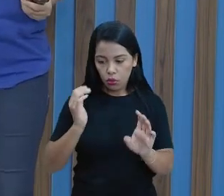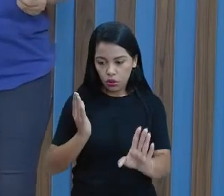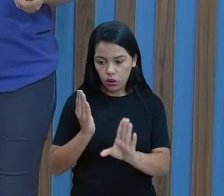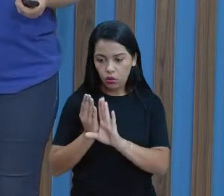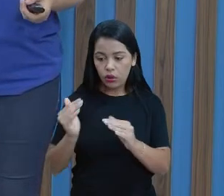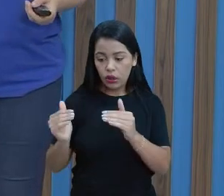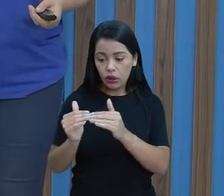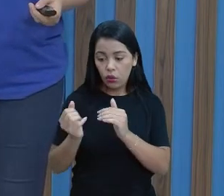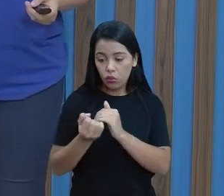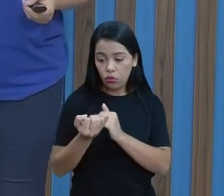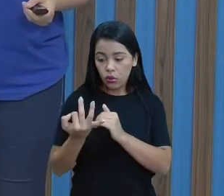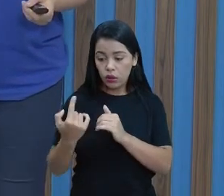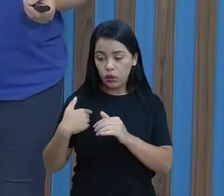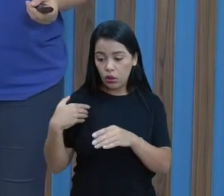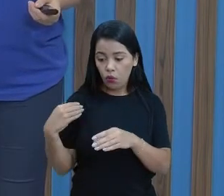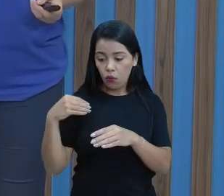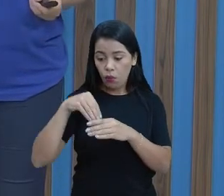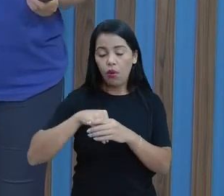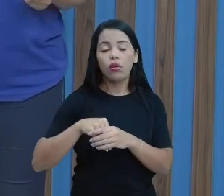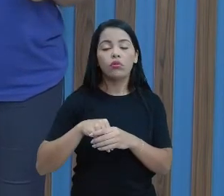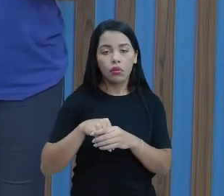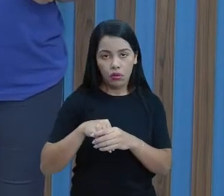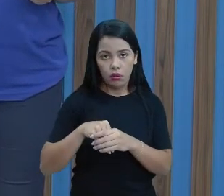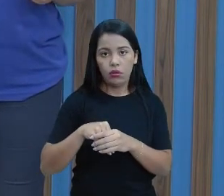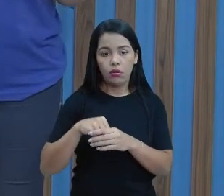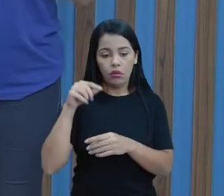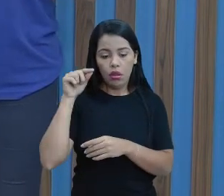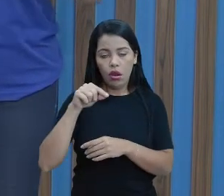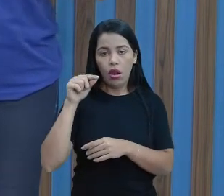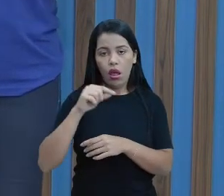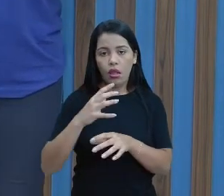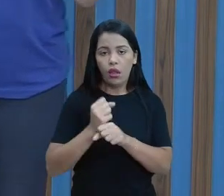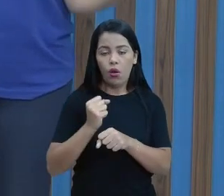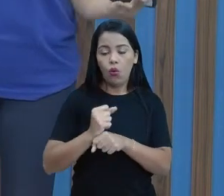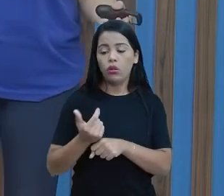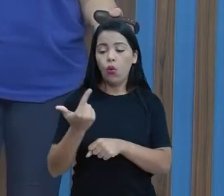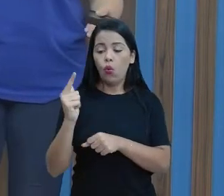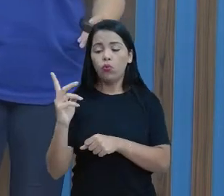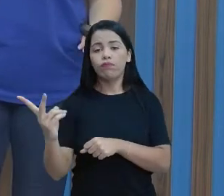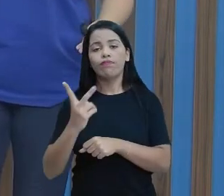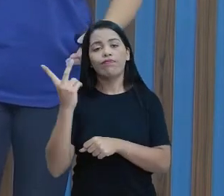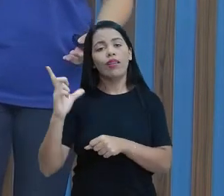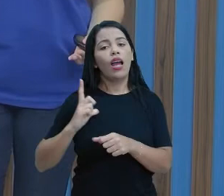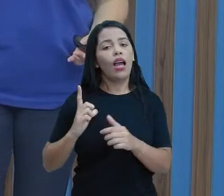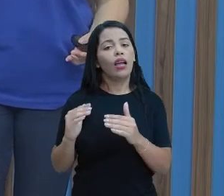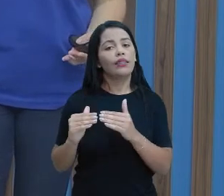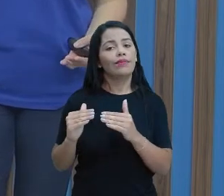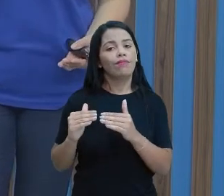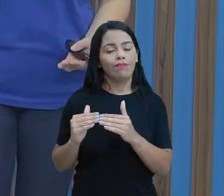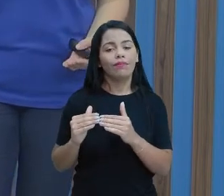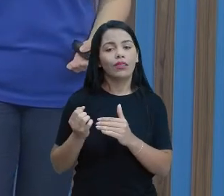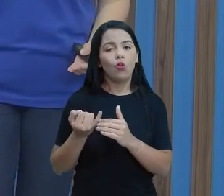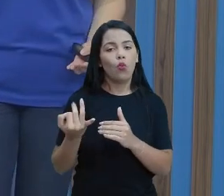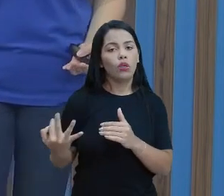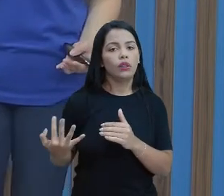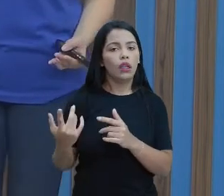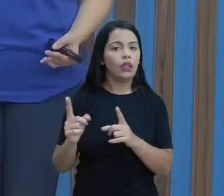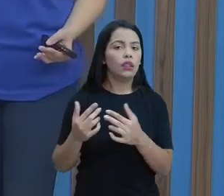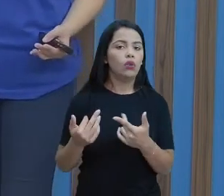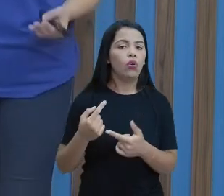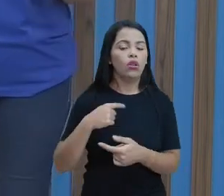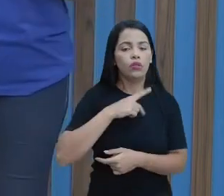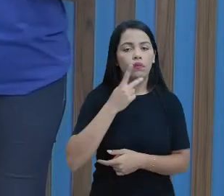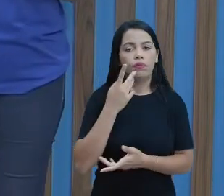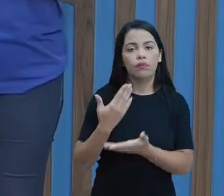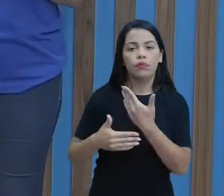com a quantidade que eu vou inserindo naquela conta, um outro valor correspondente àquela quantidade. Como a gente tinha falado aqui